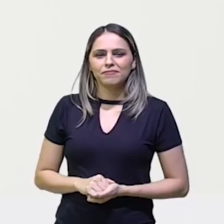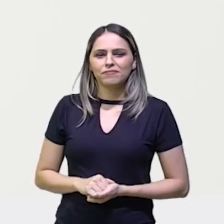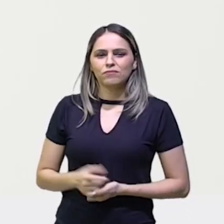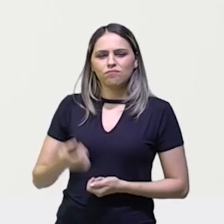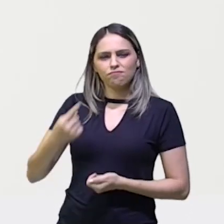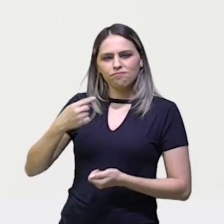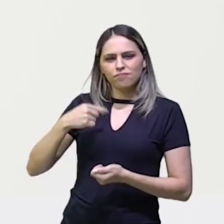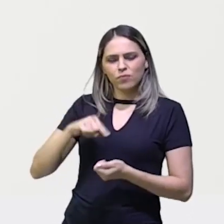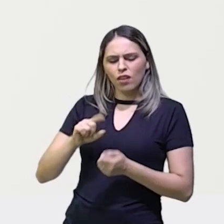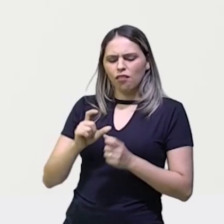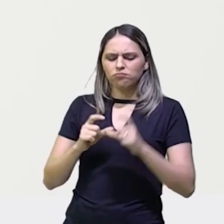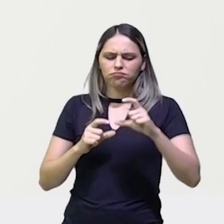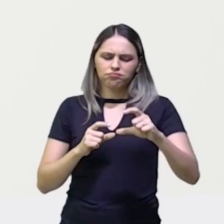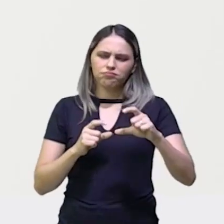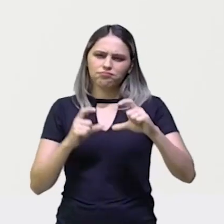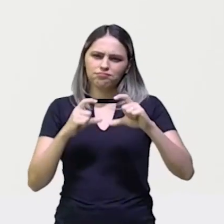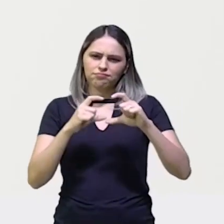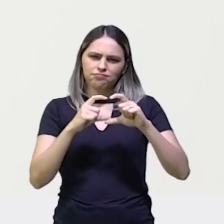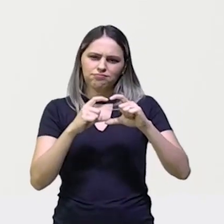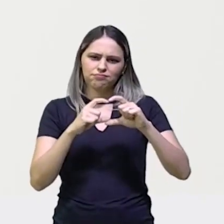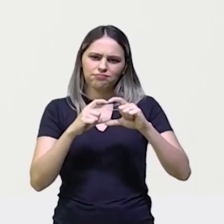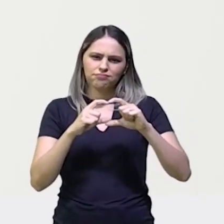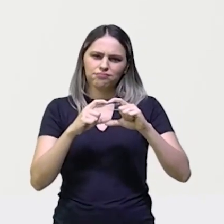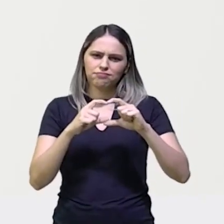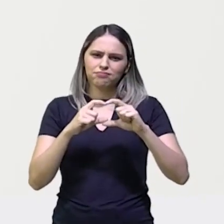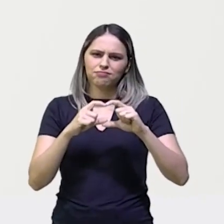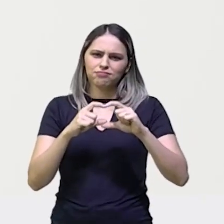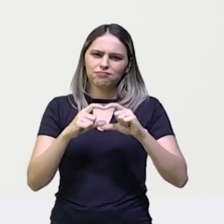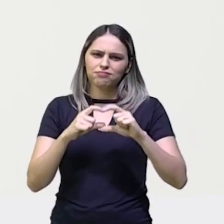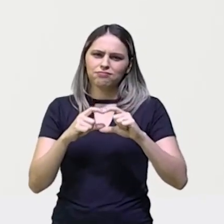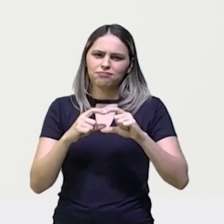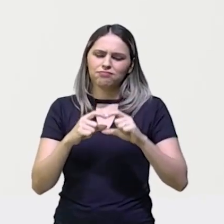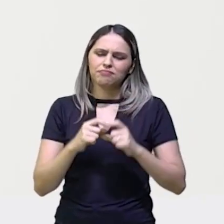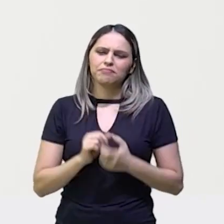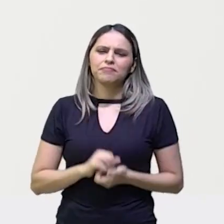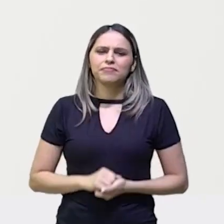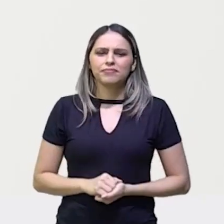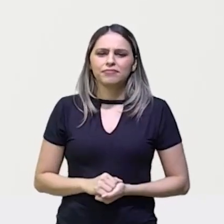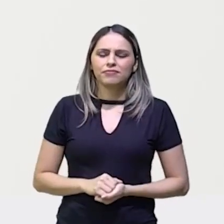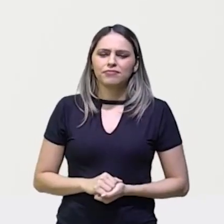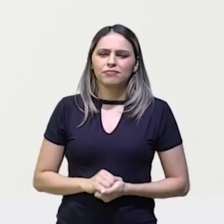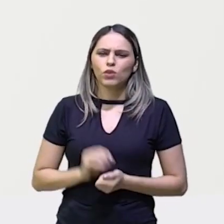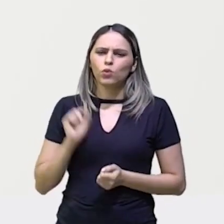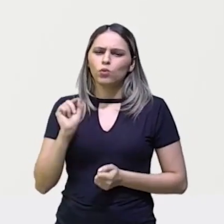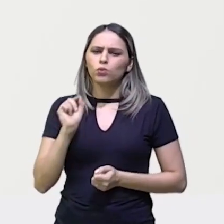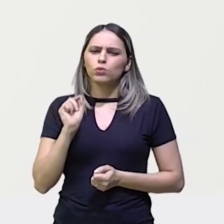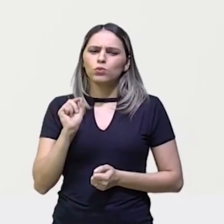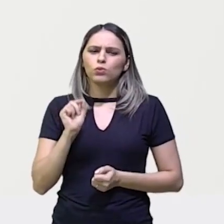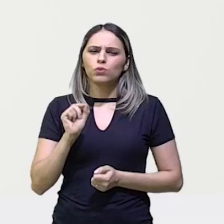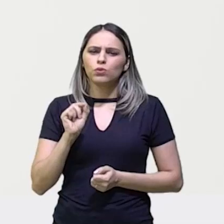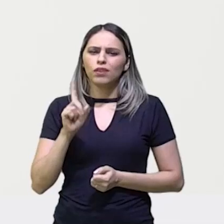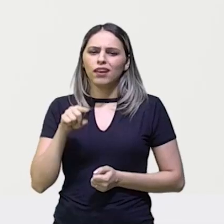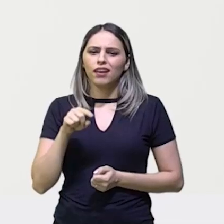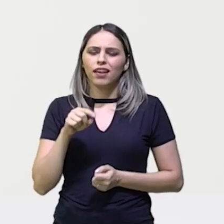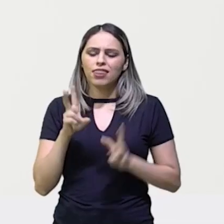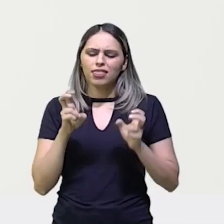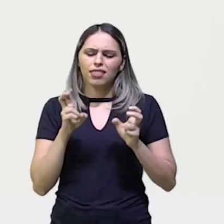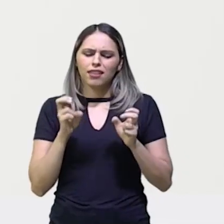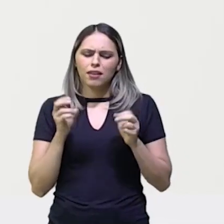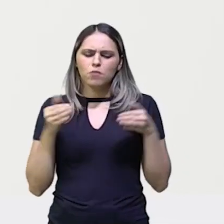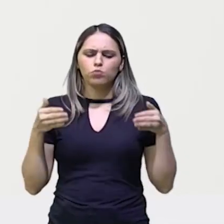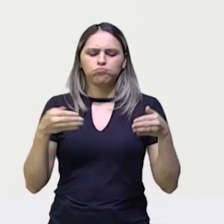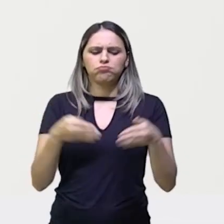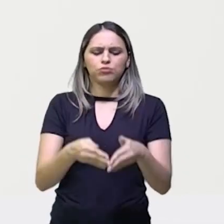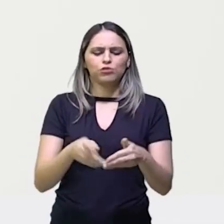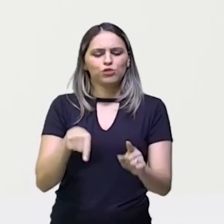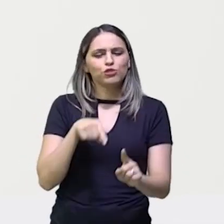Essa pequena parte aqui, crianças, ó, daqui para cá, o que que é isso? É o assunto da